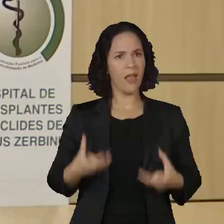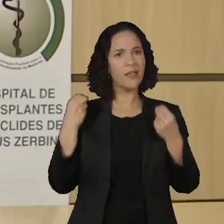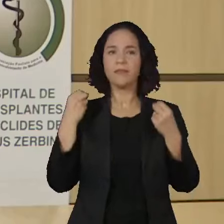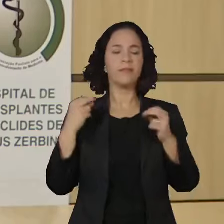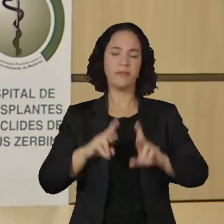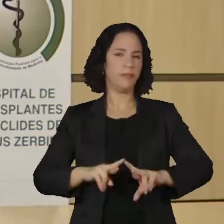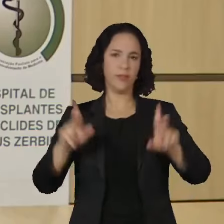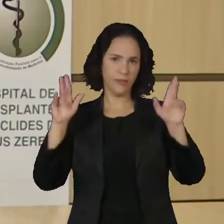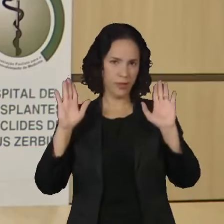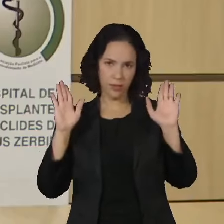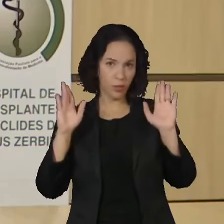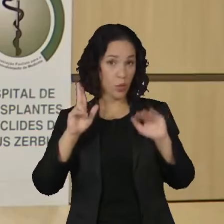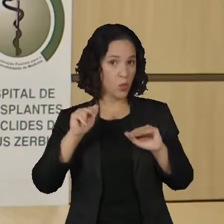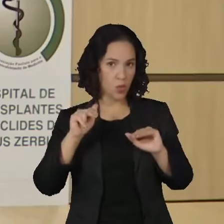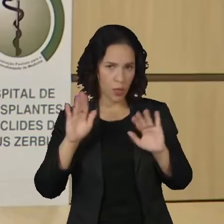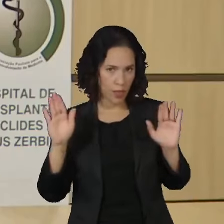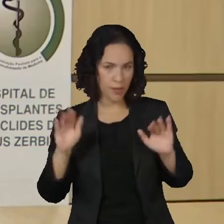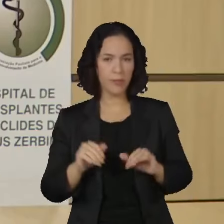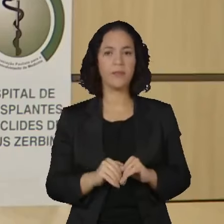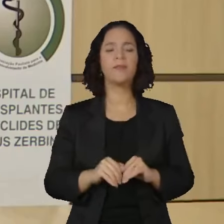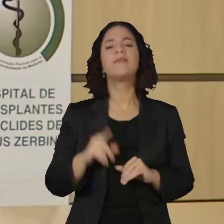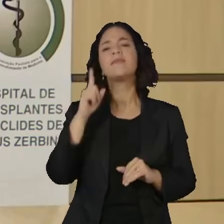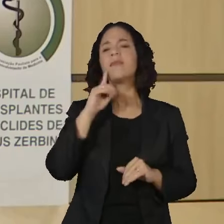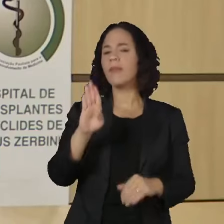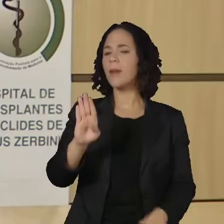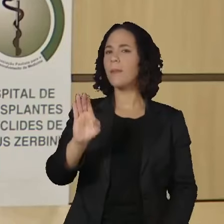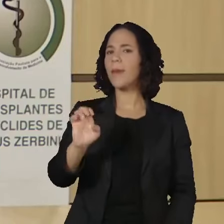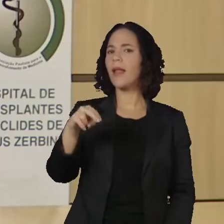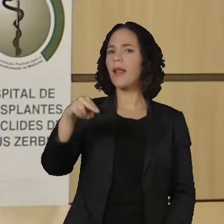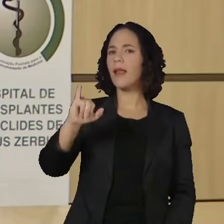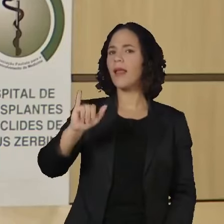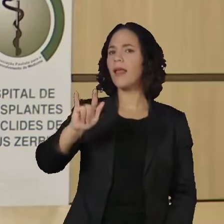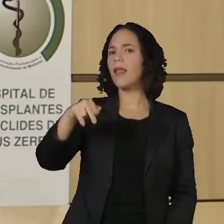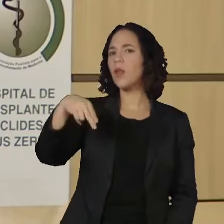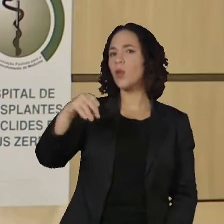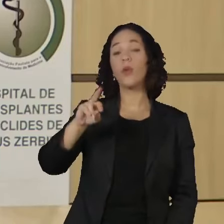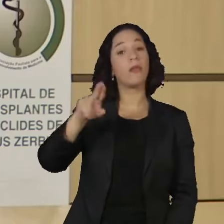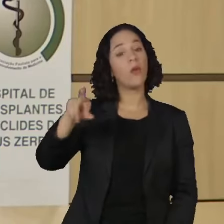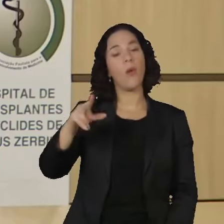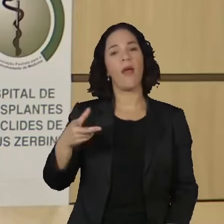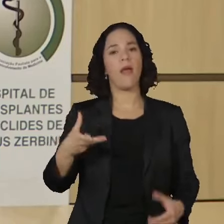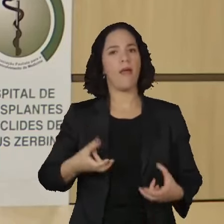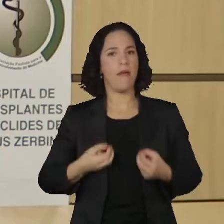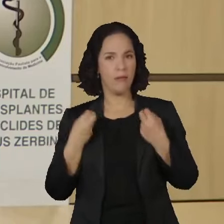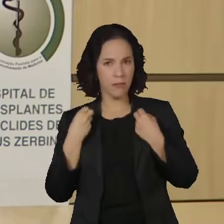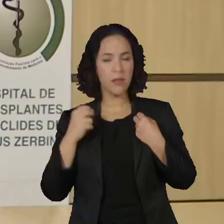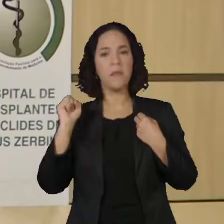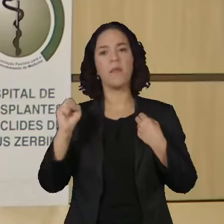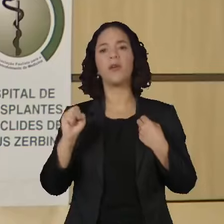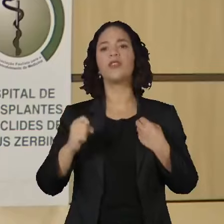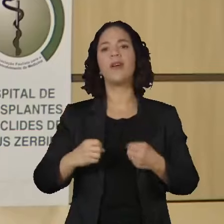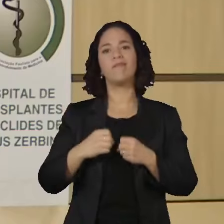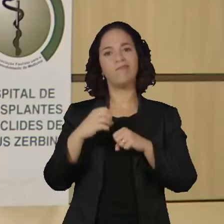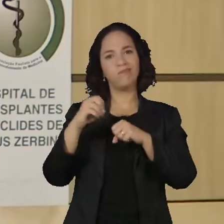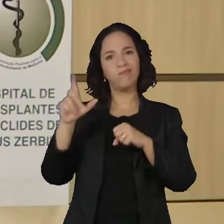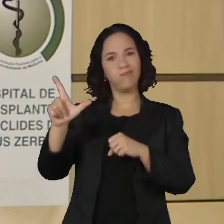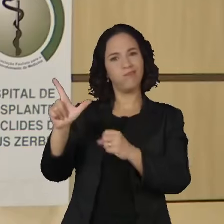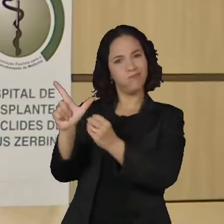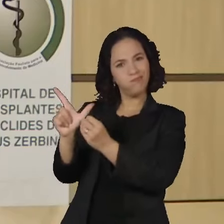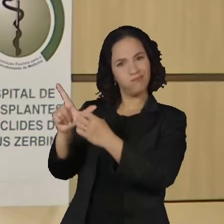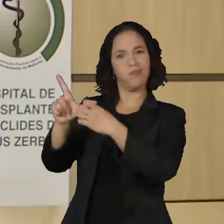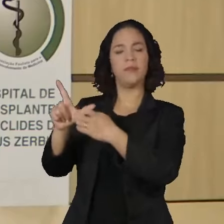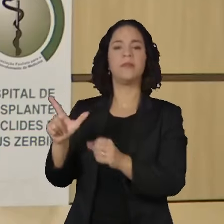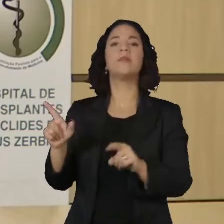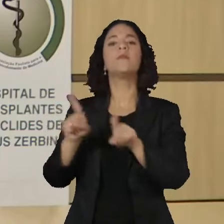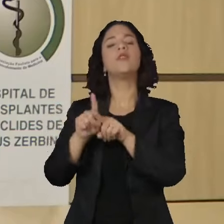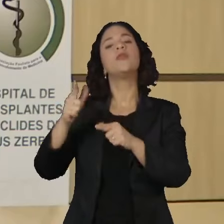diferentes tá nunca evolui a gente diz Benigno porque não é câncer ela pode causar quasa de infecção pode causar quadro de pedra